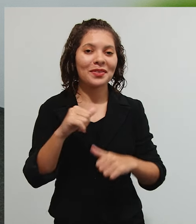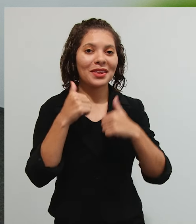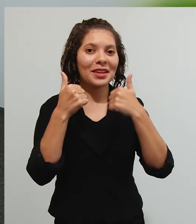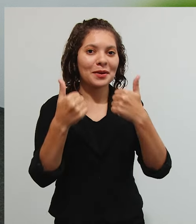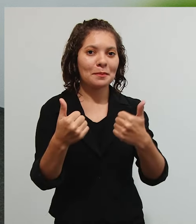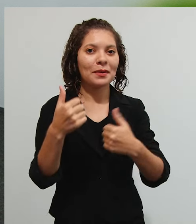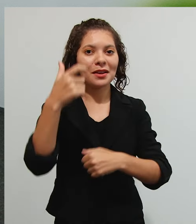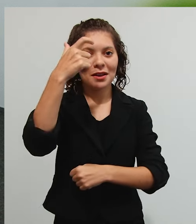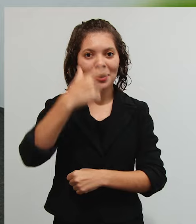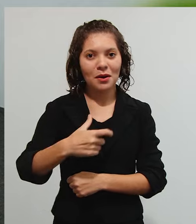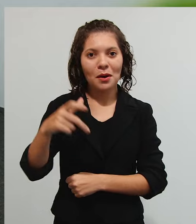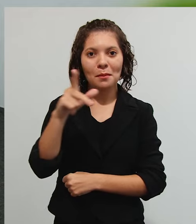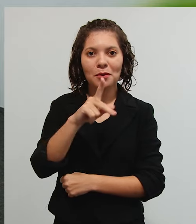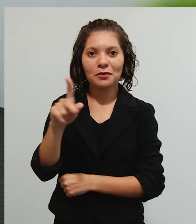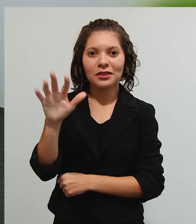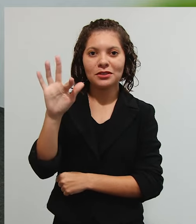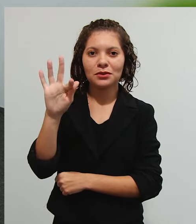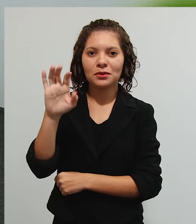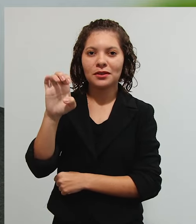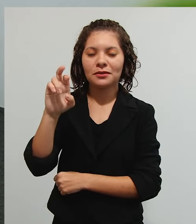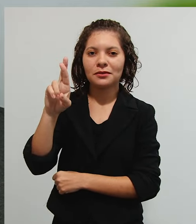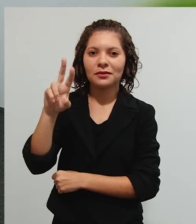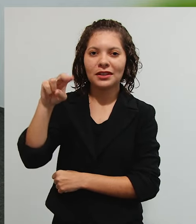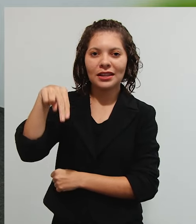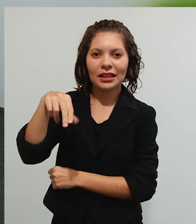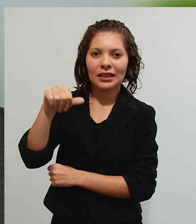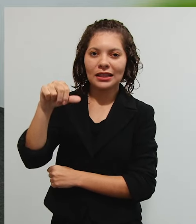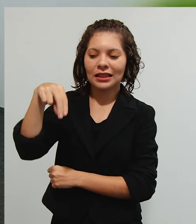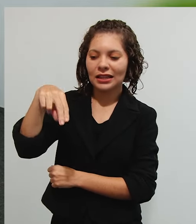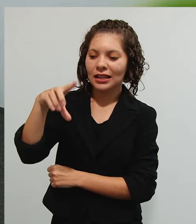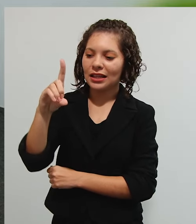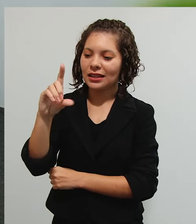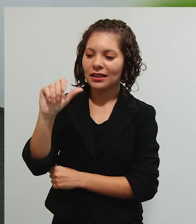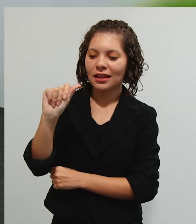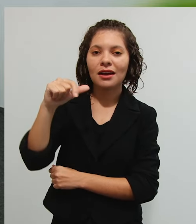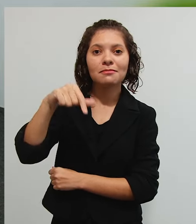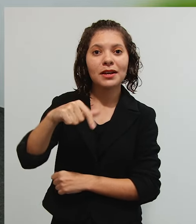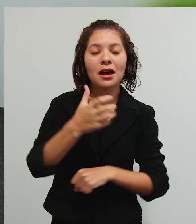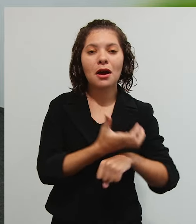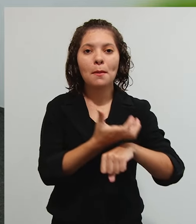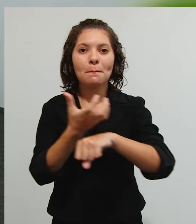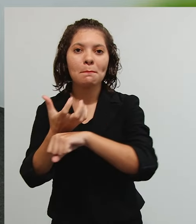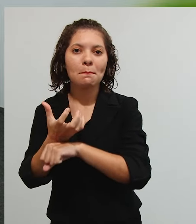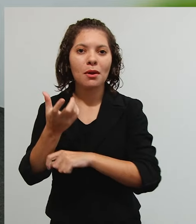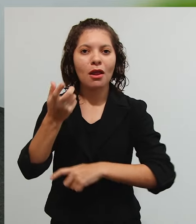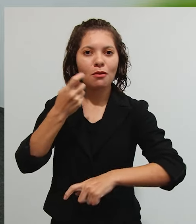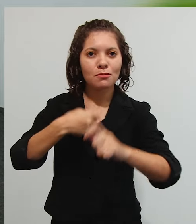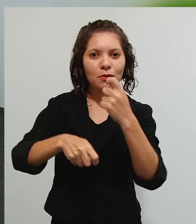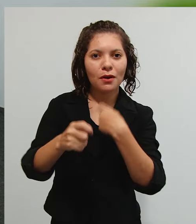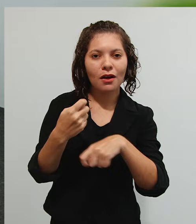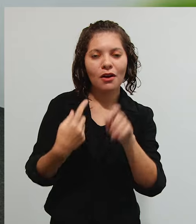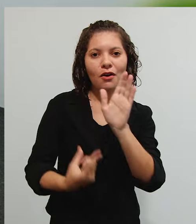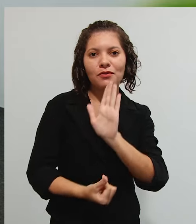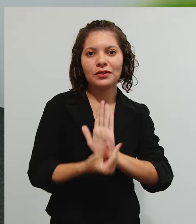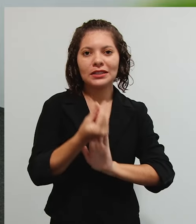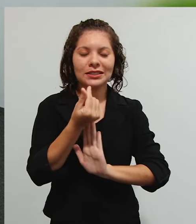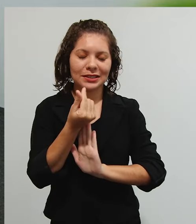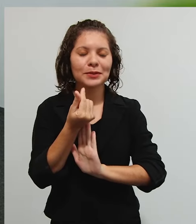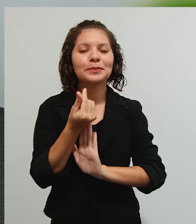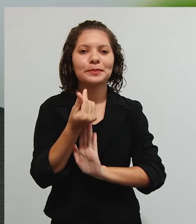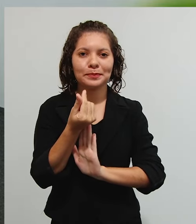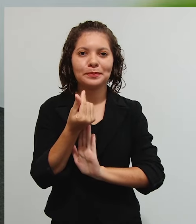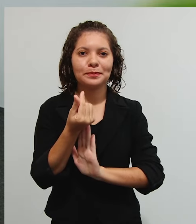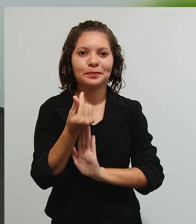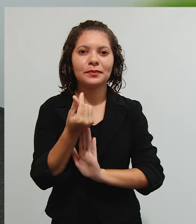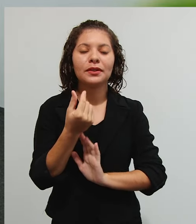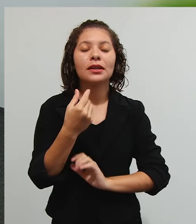Olá, tudo bem? Eu sou a professora Fernanda Amaral e essa é a disciplina de Administração Financeira